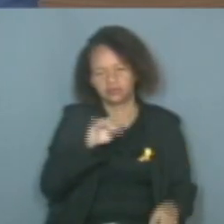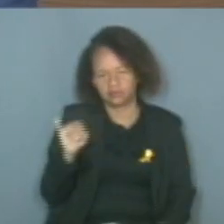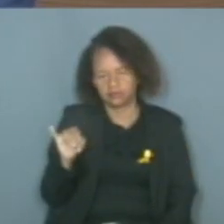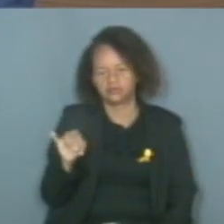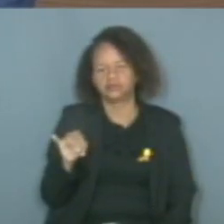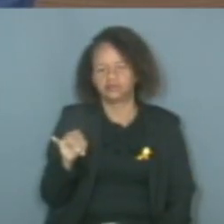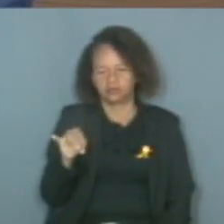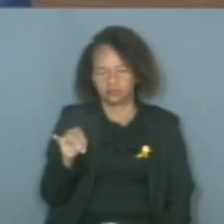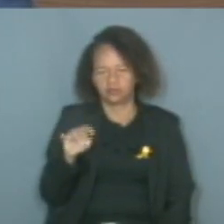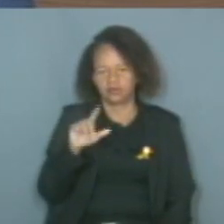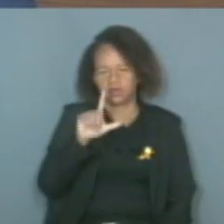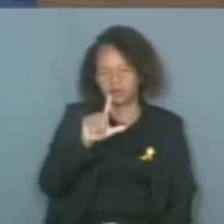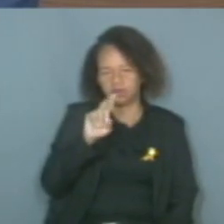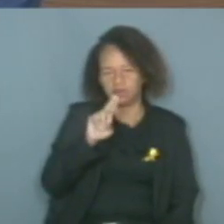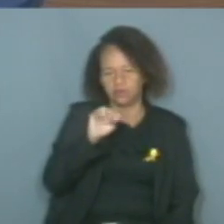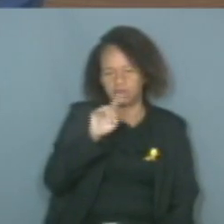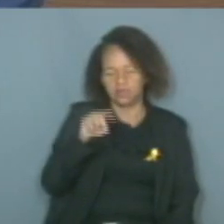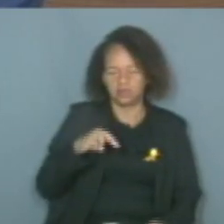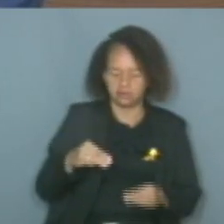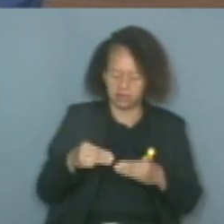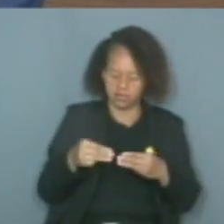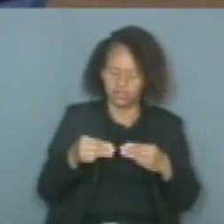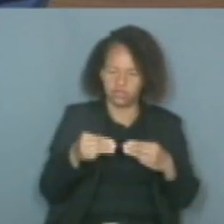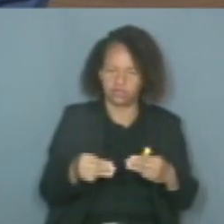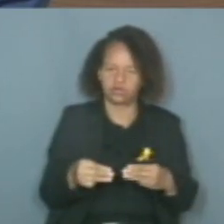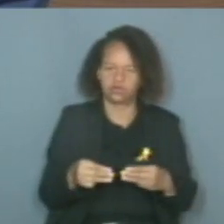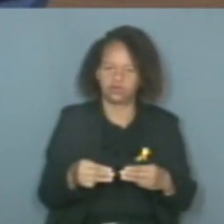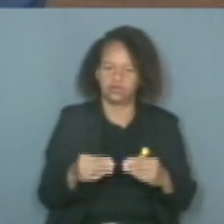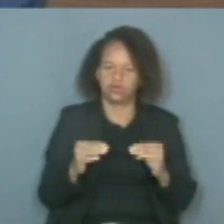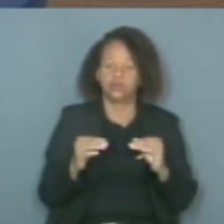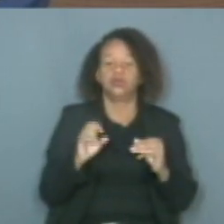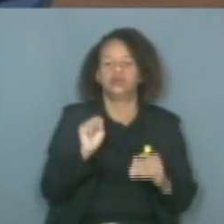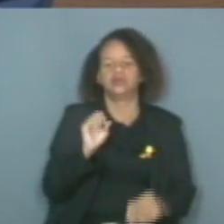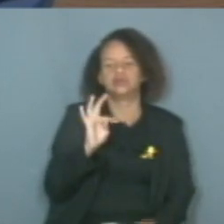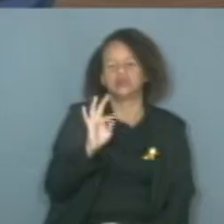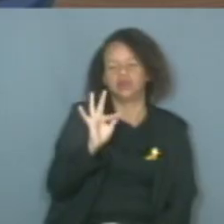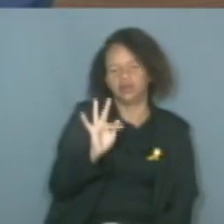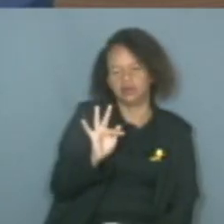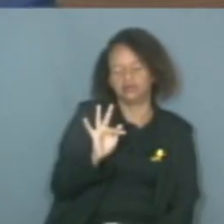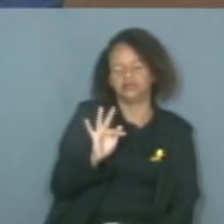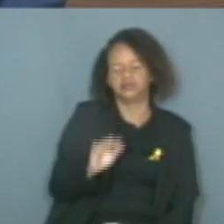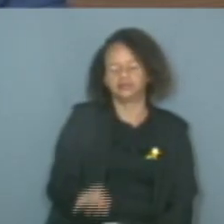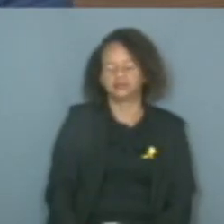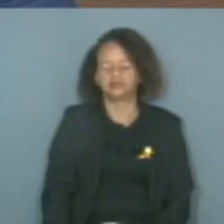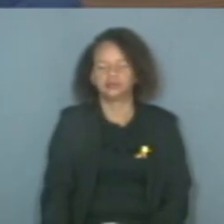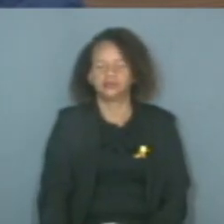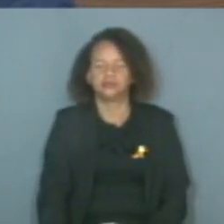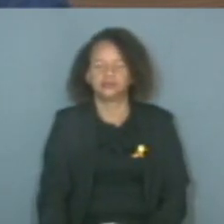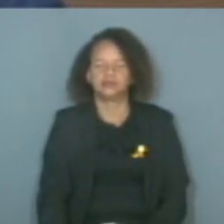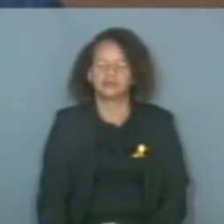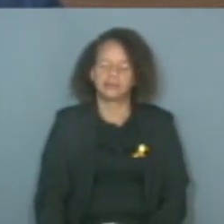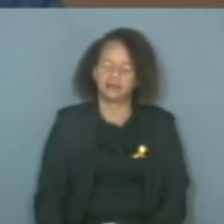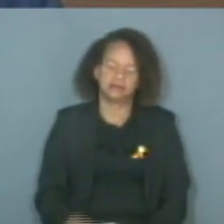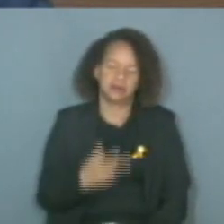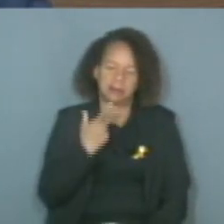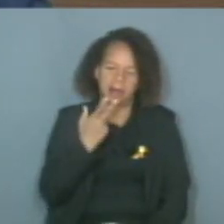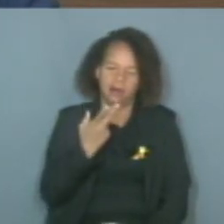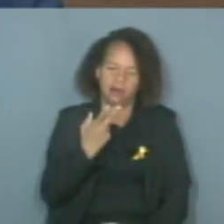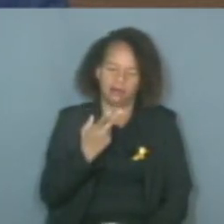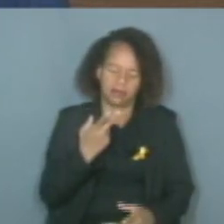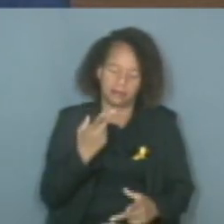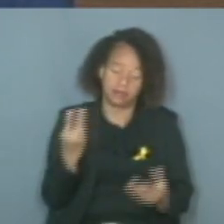dar ao senhor Luiz Fux, ministro do Supremo Tribunal. Então, que minhas palavras